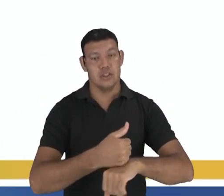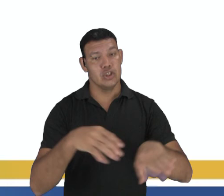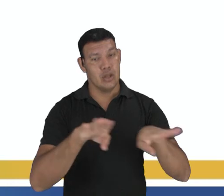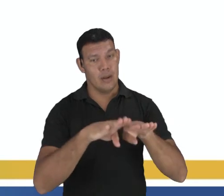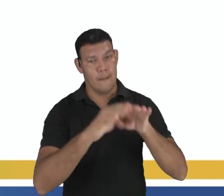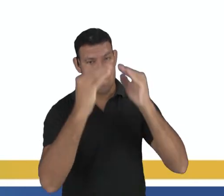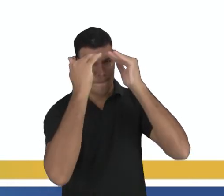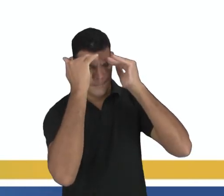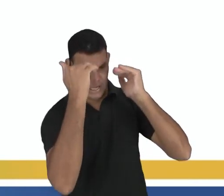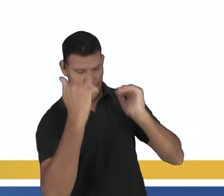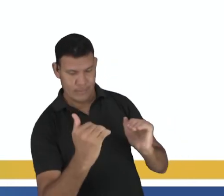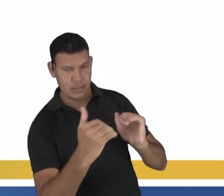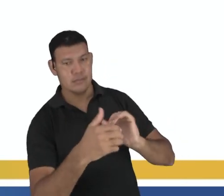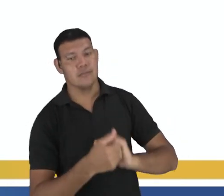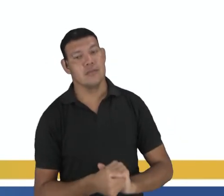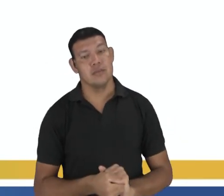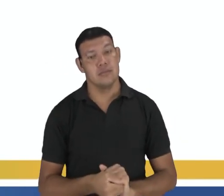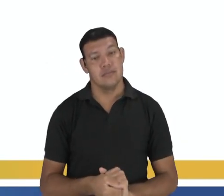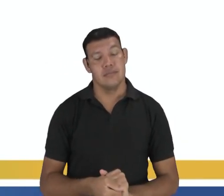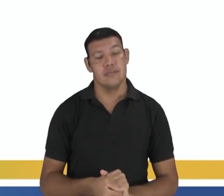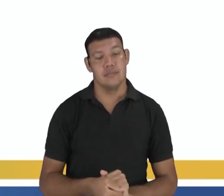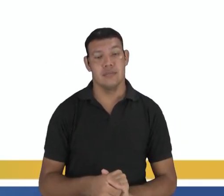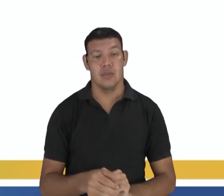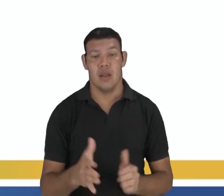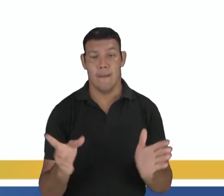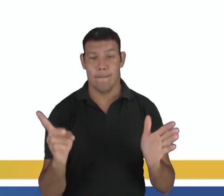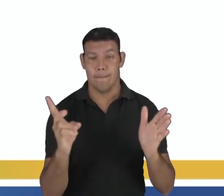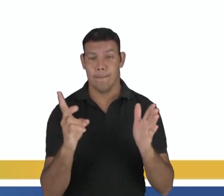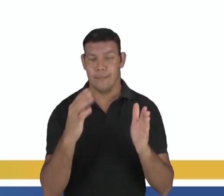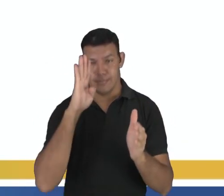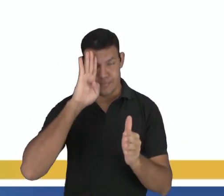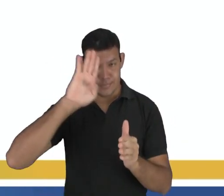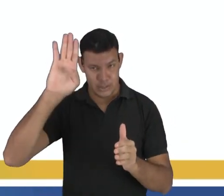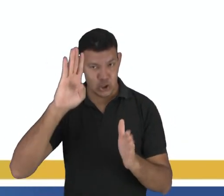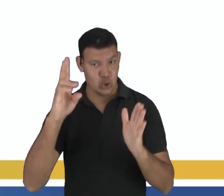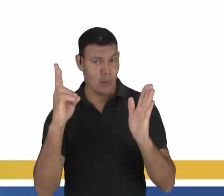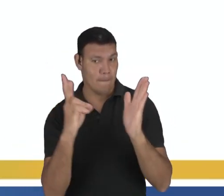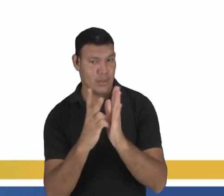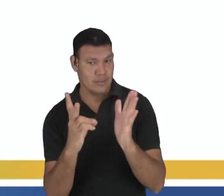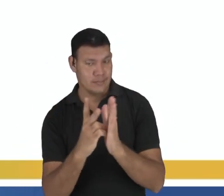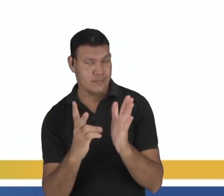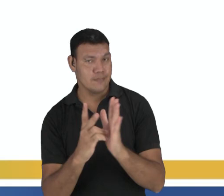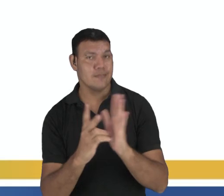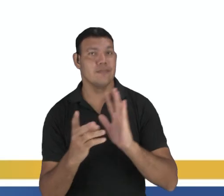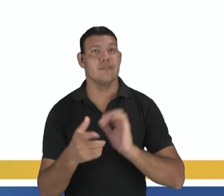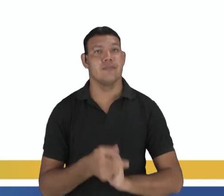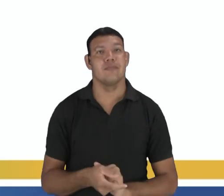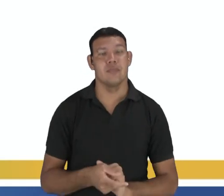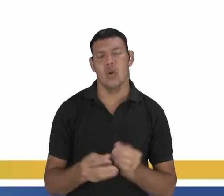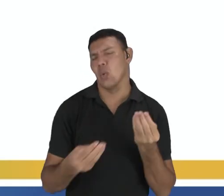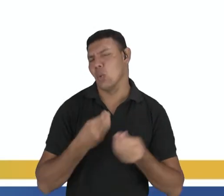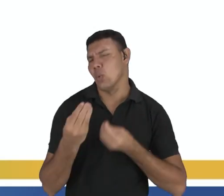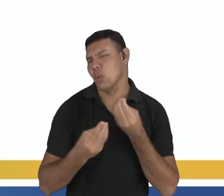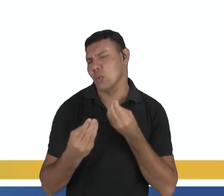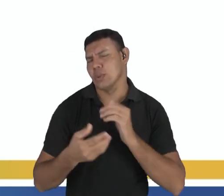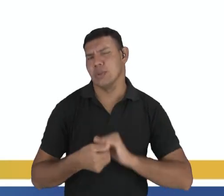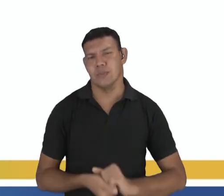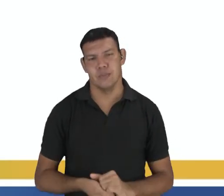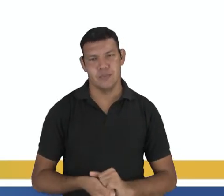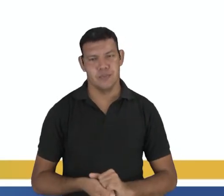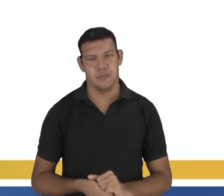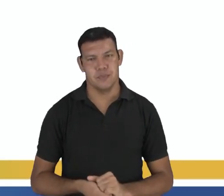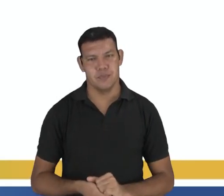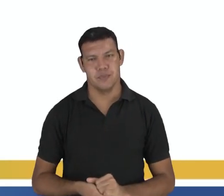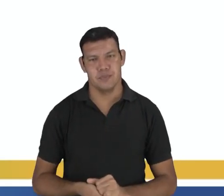colonizados, que nesse caso são os povos indígenas? Então, como que esse contato, como que essa organização do espaço foi estabelecida